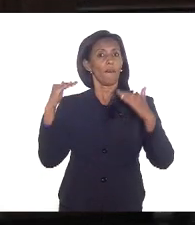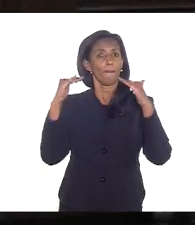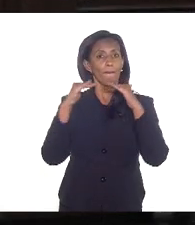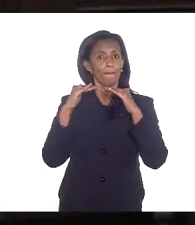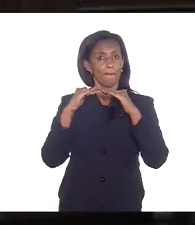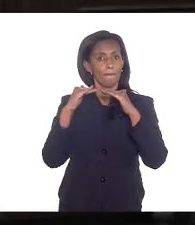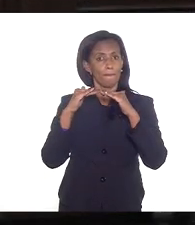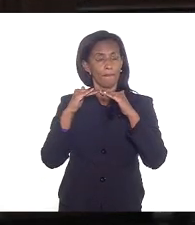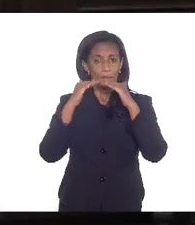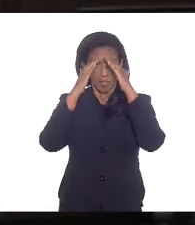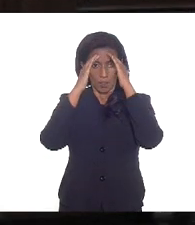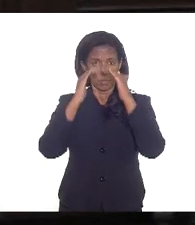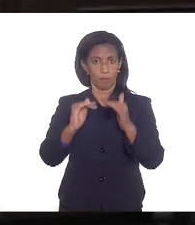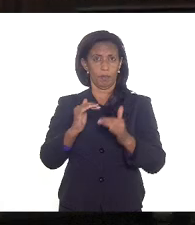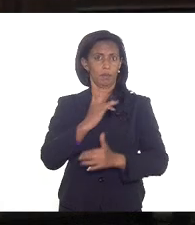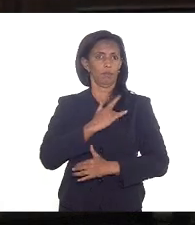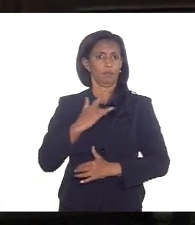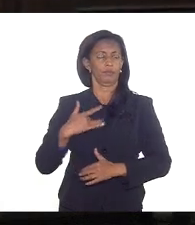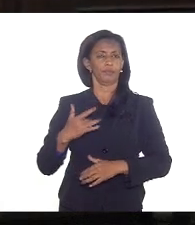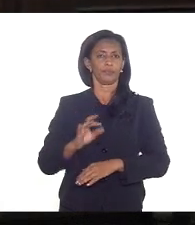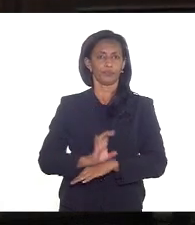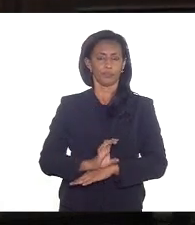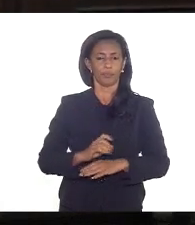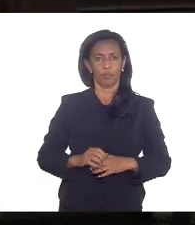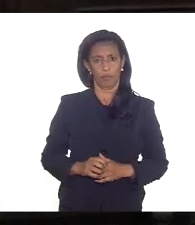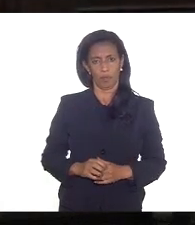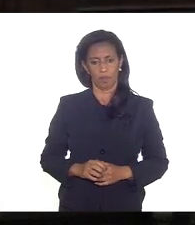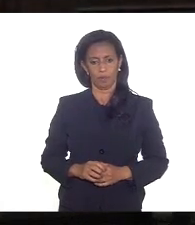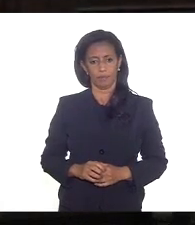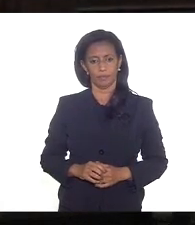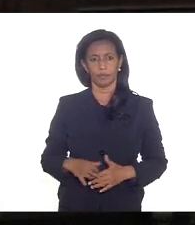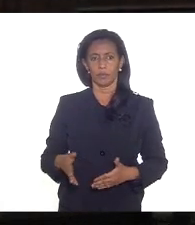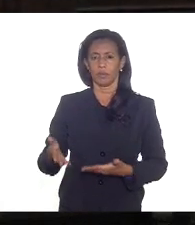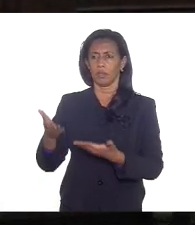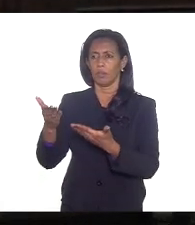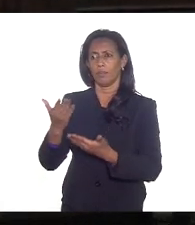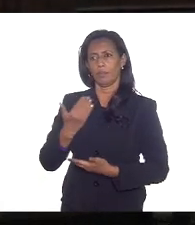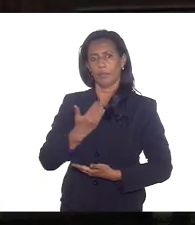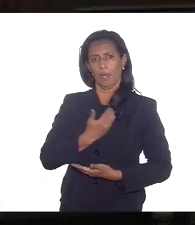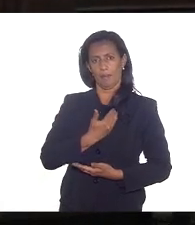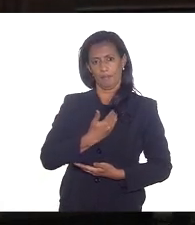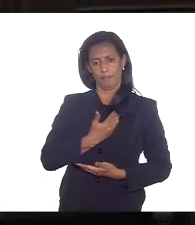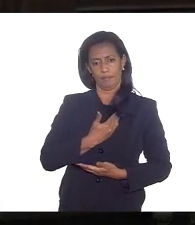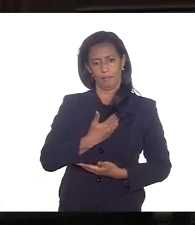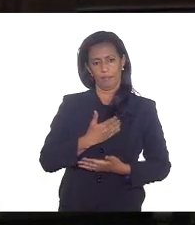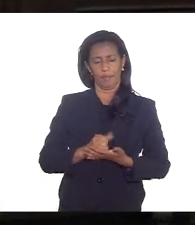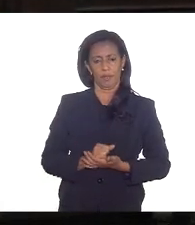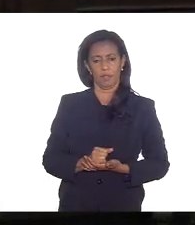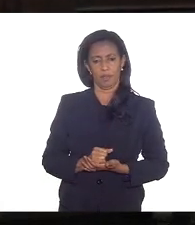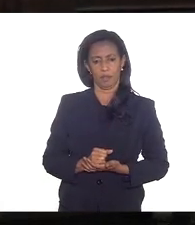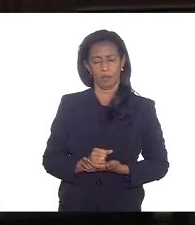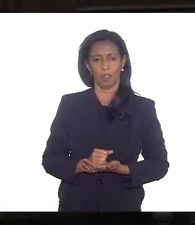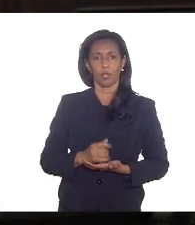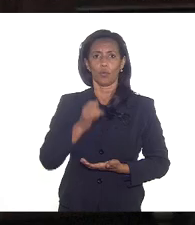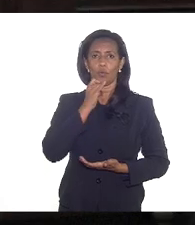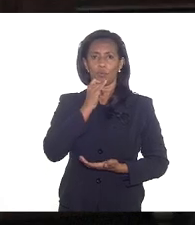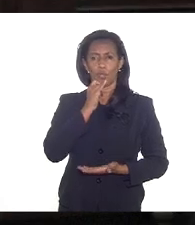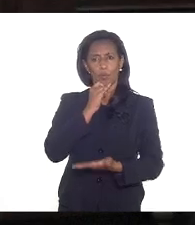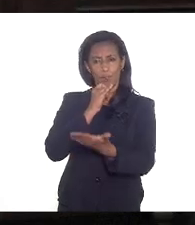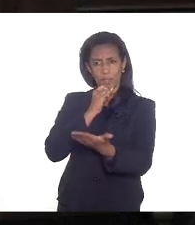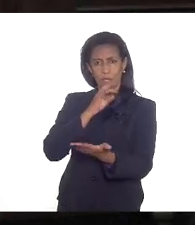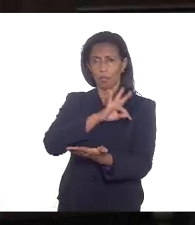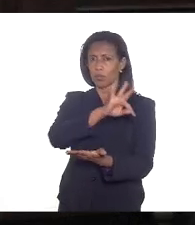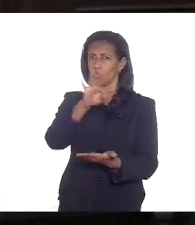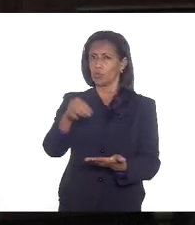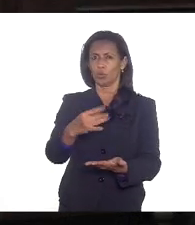respeito pela saúde do Estado então a minha querida amiga Marília no seu exemplo de todos os servidores